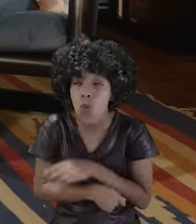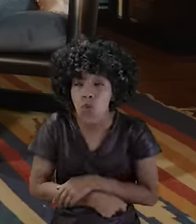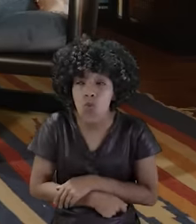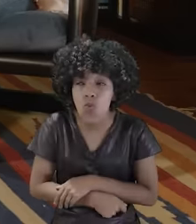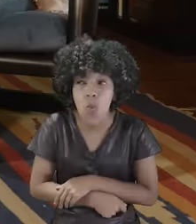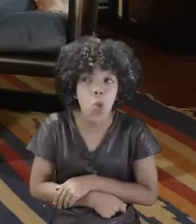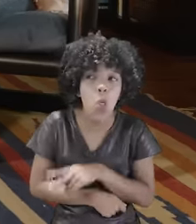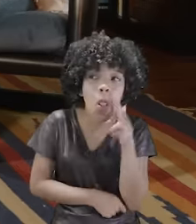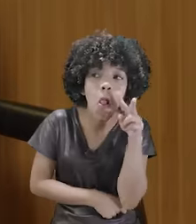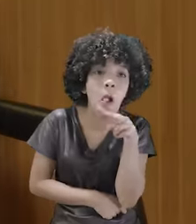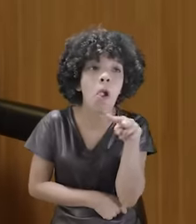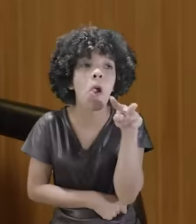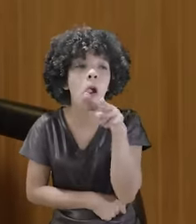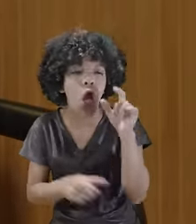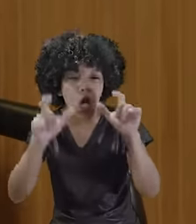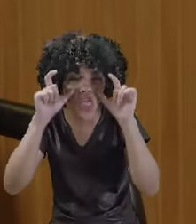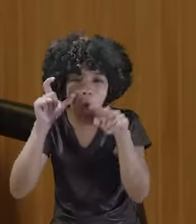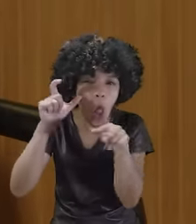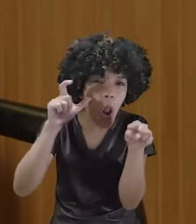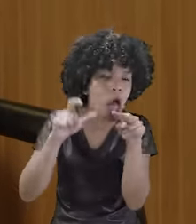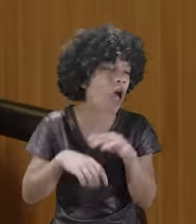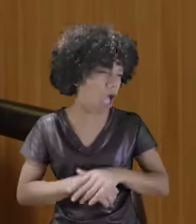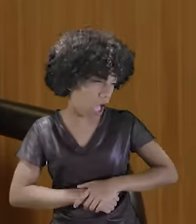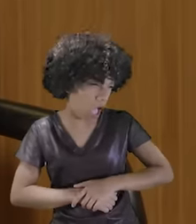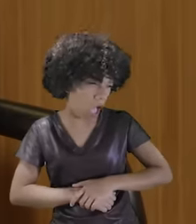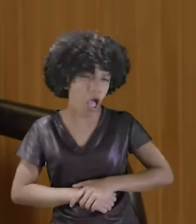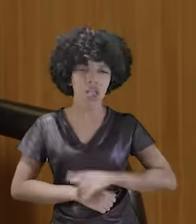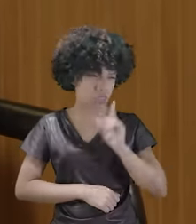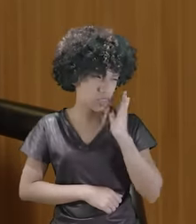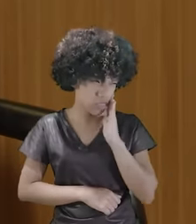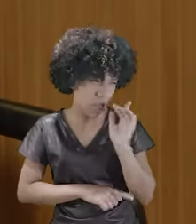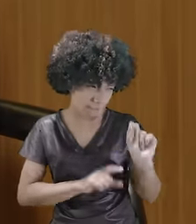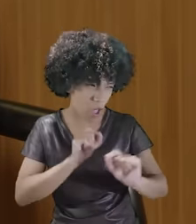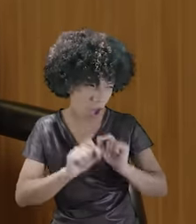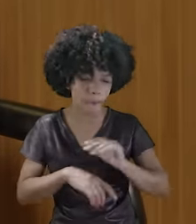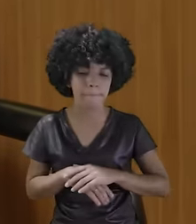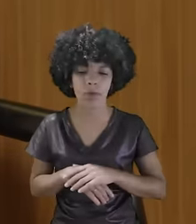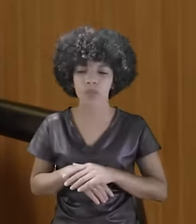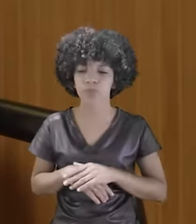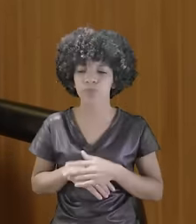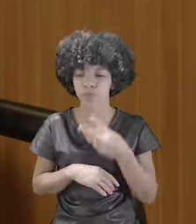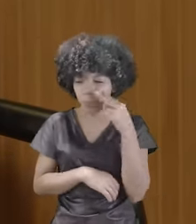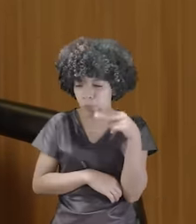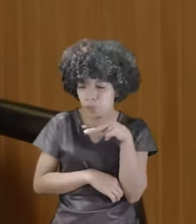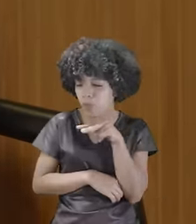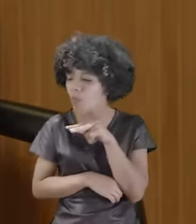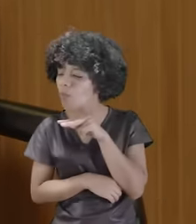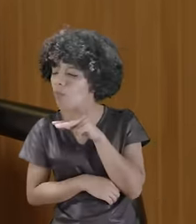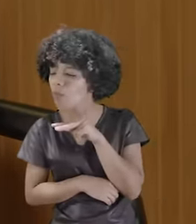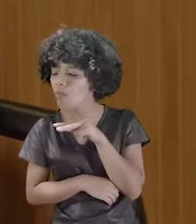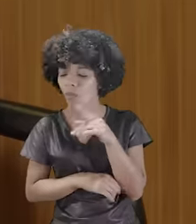e ele já é brasileiro esse cara aí sabe que eu como eu peguei ele e voltei atrás perdi onde